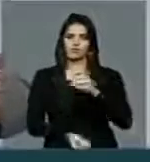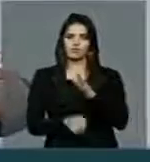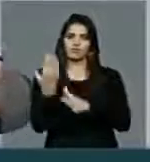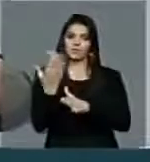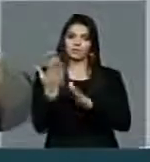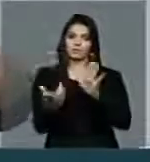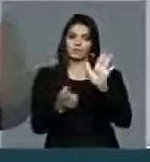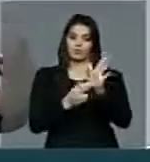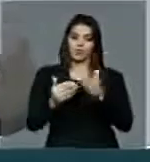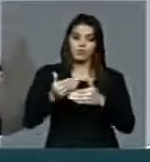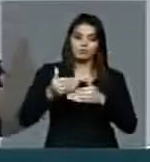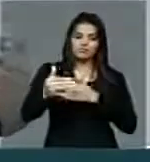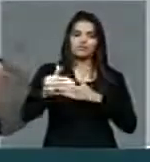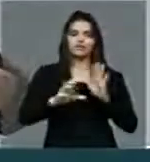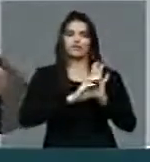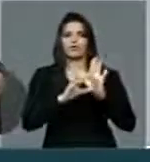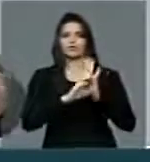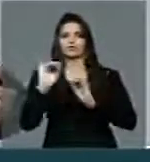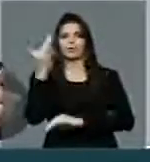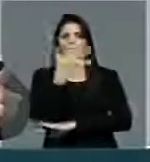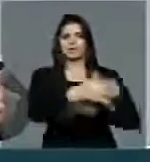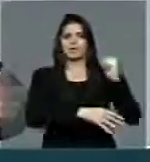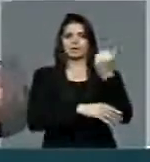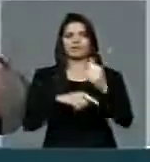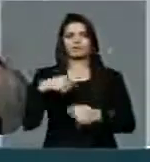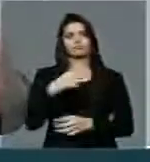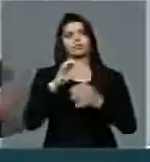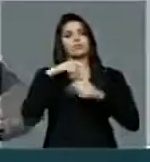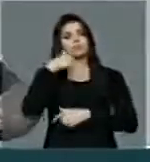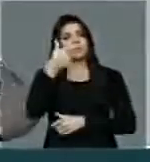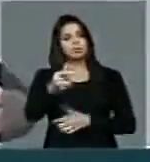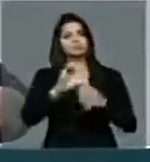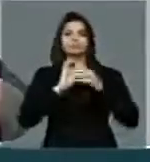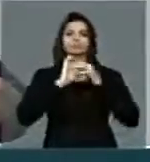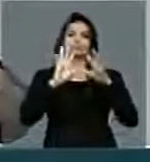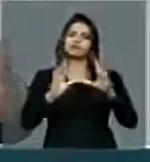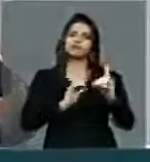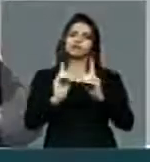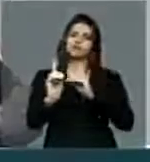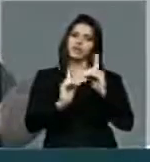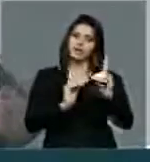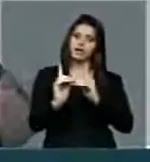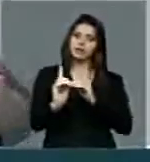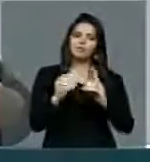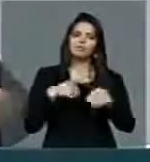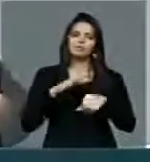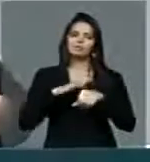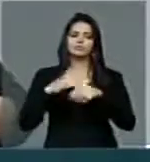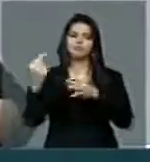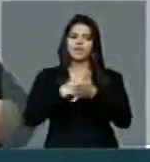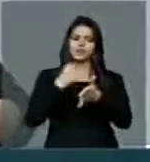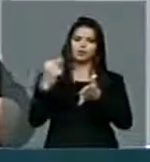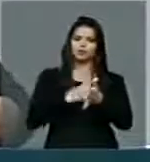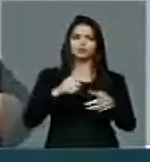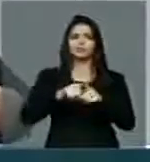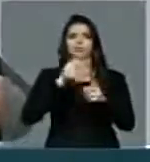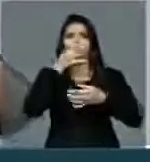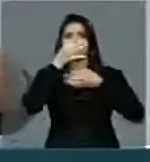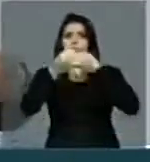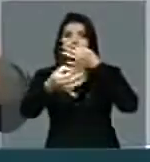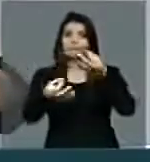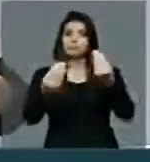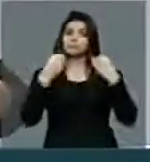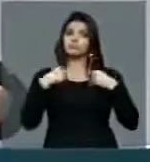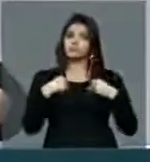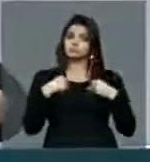Florestal e, a partir daí, me colocar à disposição dos senhores para um diálogo, não só sobre questionamentos, mas sobre sugestões.